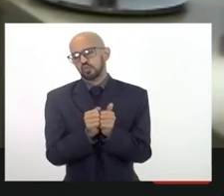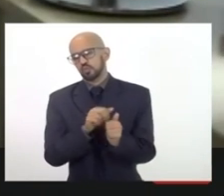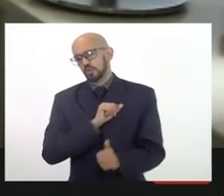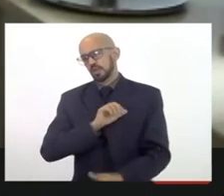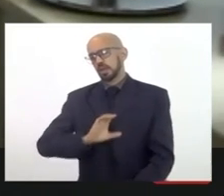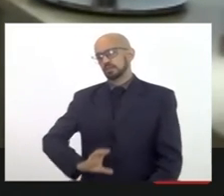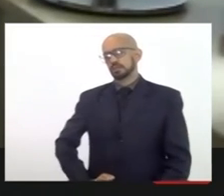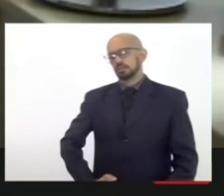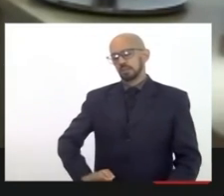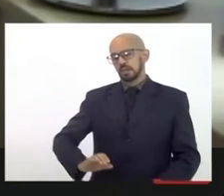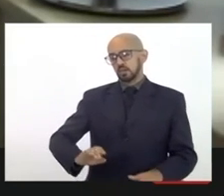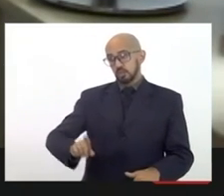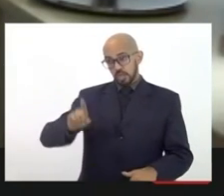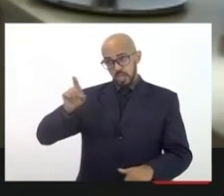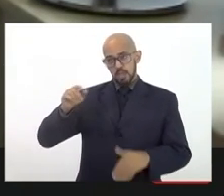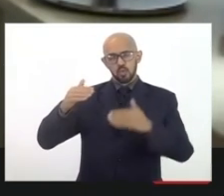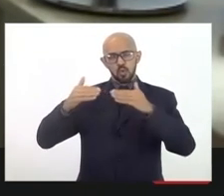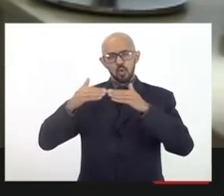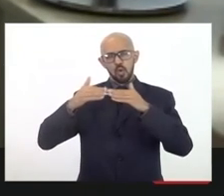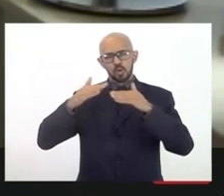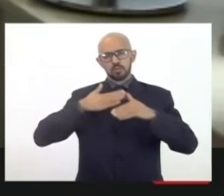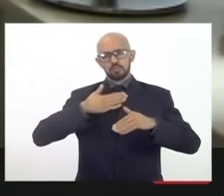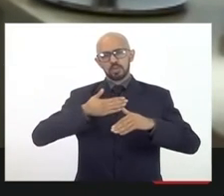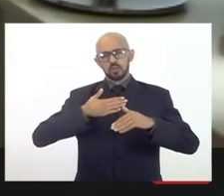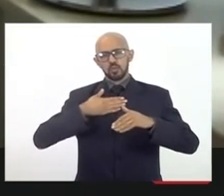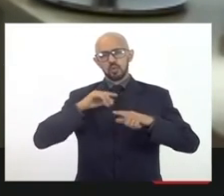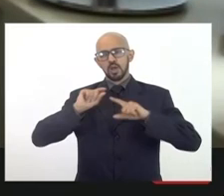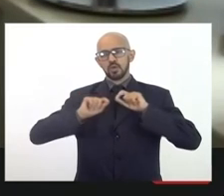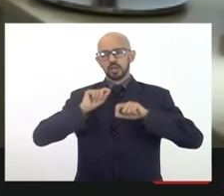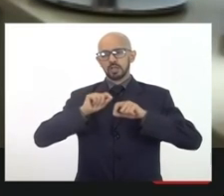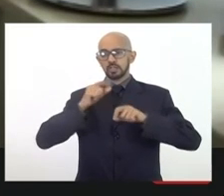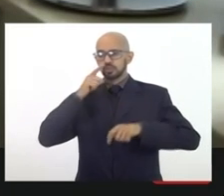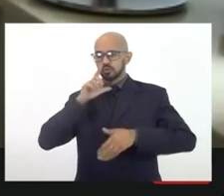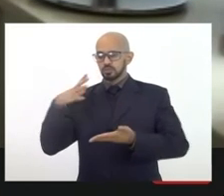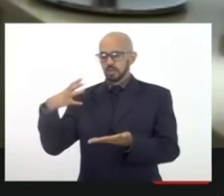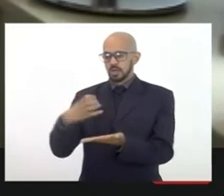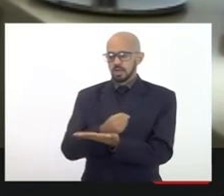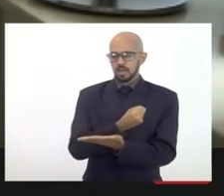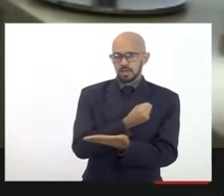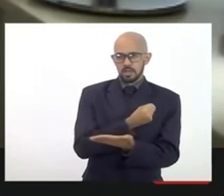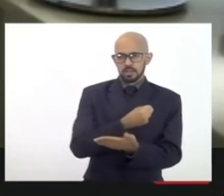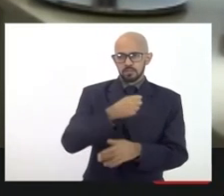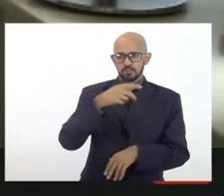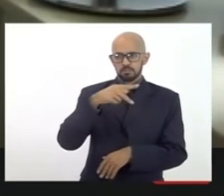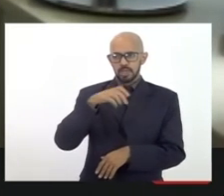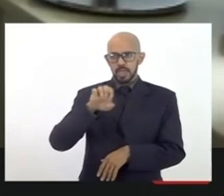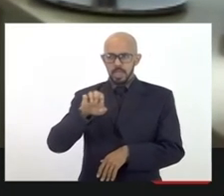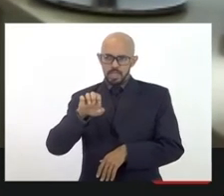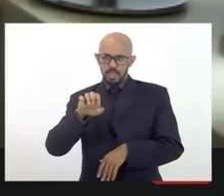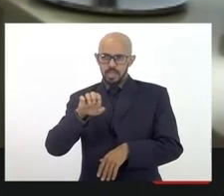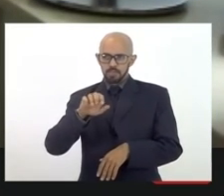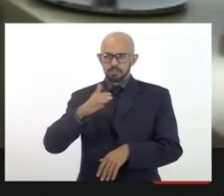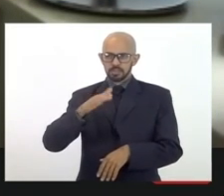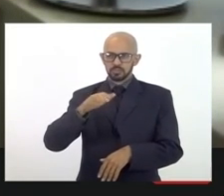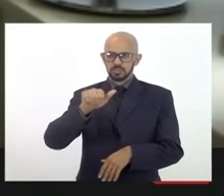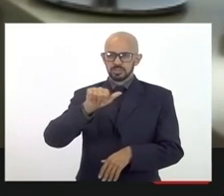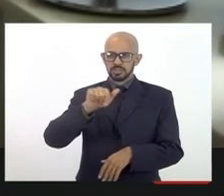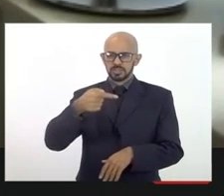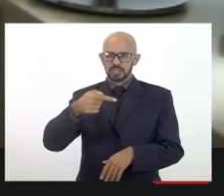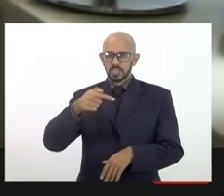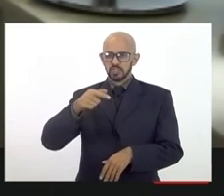que o André concorda plenamente, é que a gente possa arrecadar de royalties PE esse ano algo como